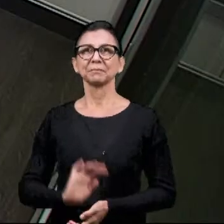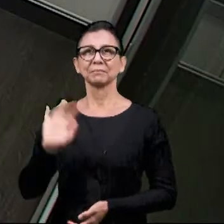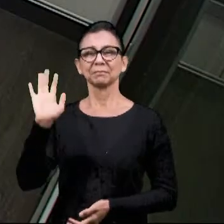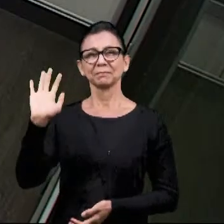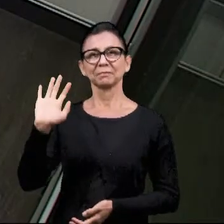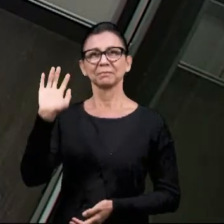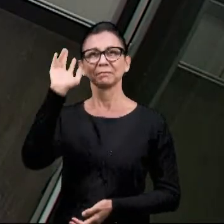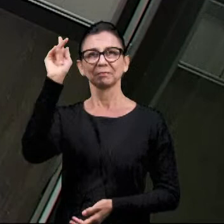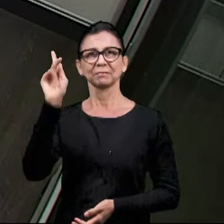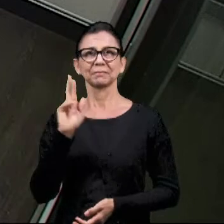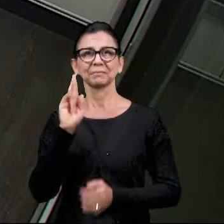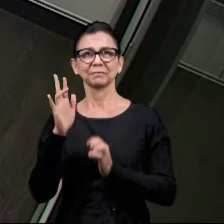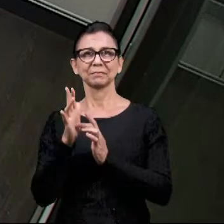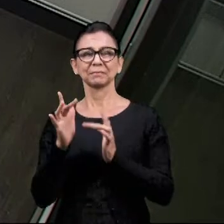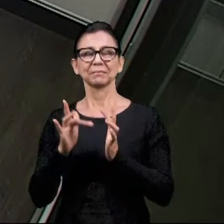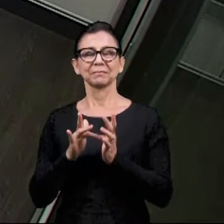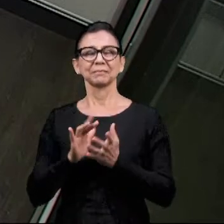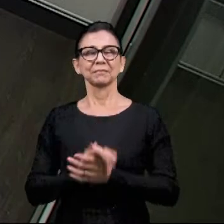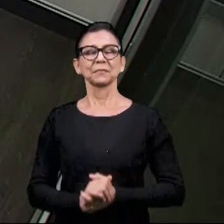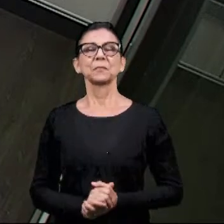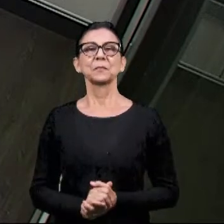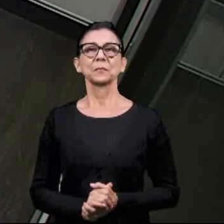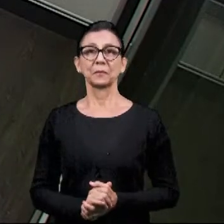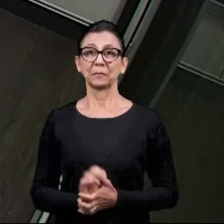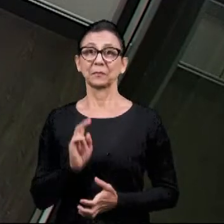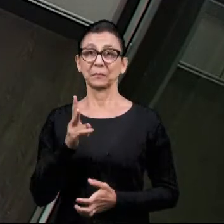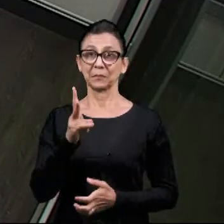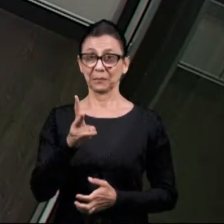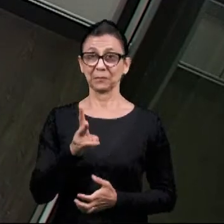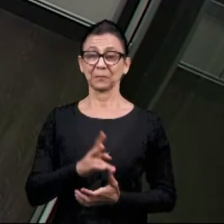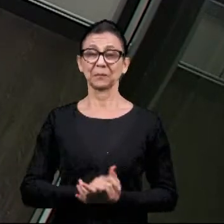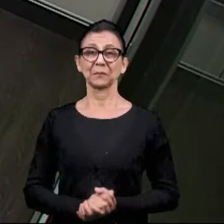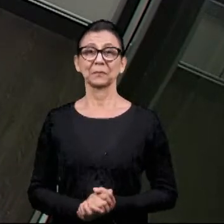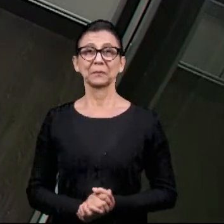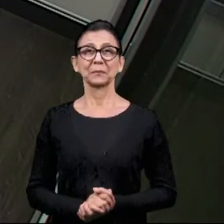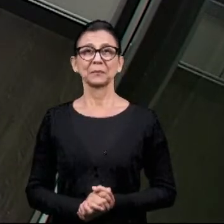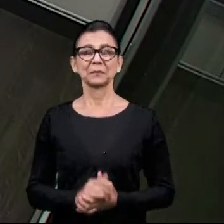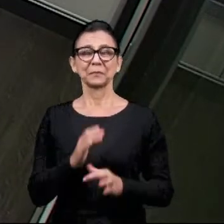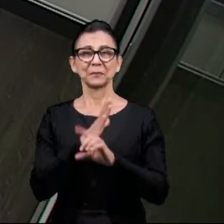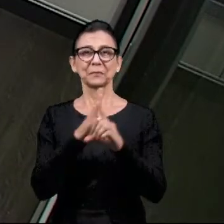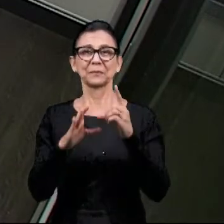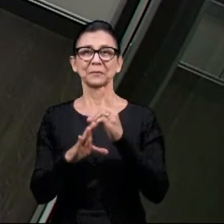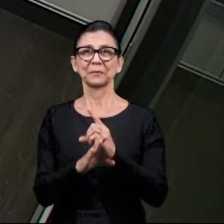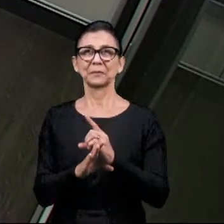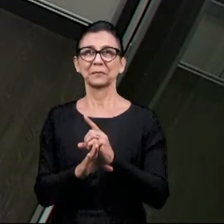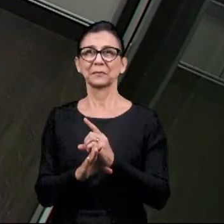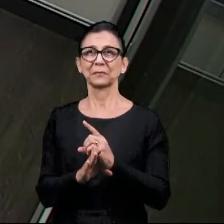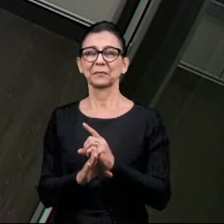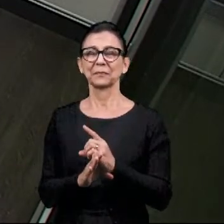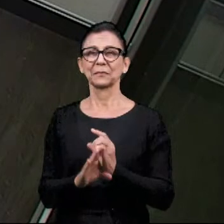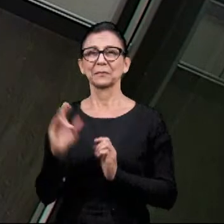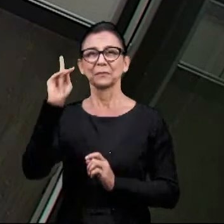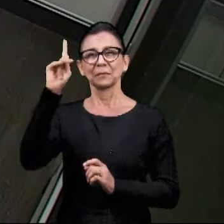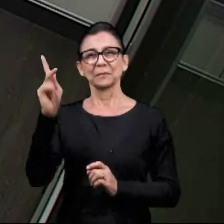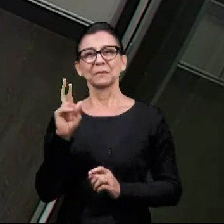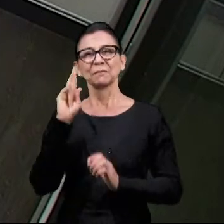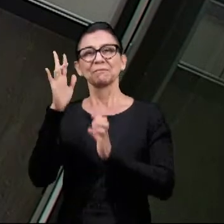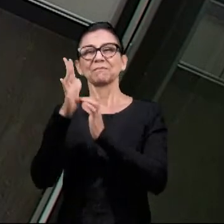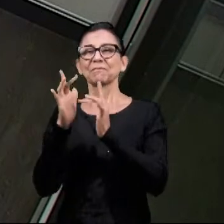Senhor, do João, de você. Amém. Vamos continuar daqui a pouquinho com o culto. Maravilha. Pastor João, Pai do Senhor mais uma vez. A paz do Senhor, nós